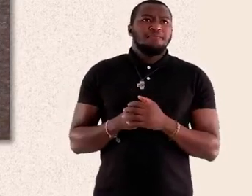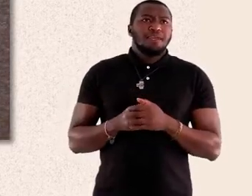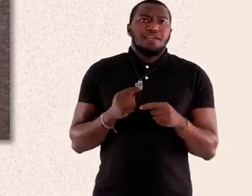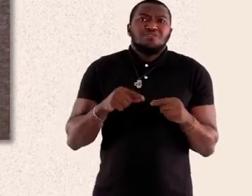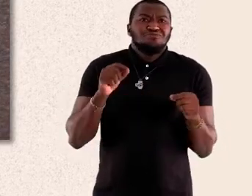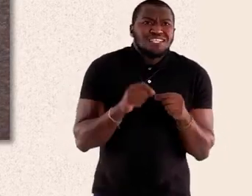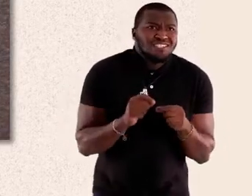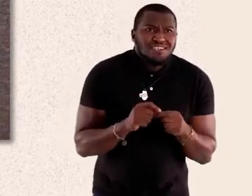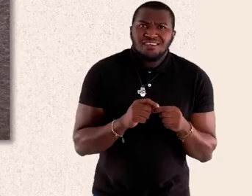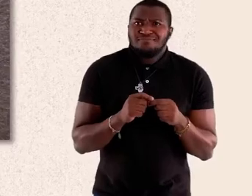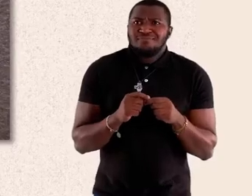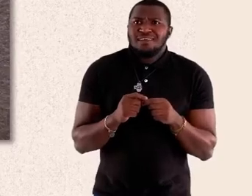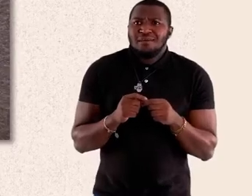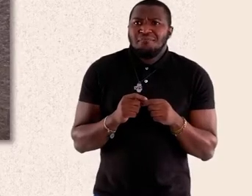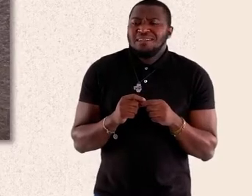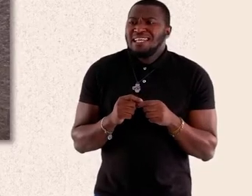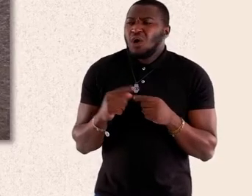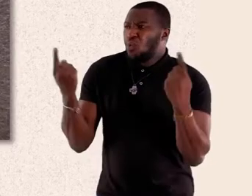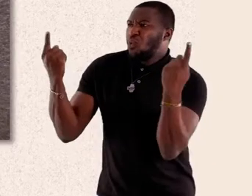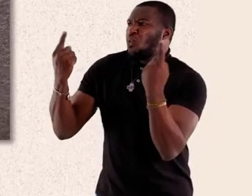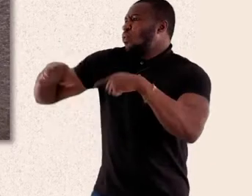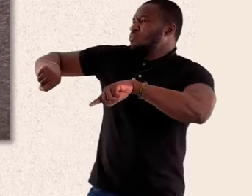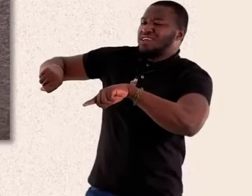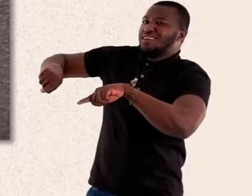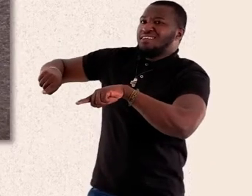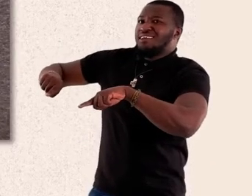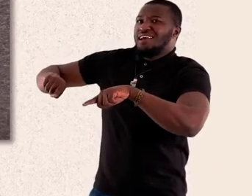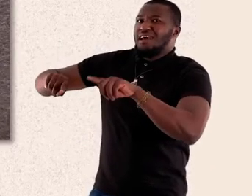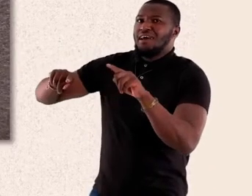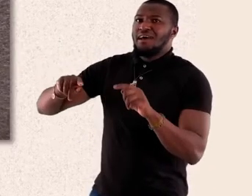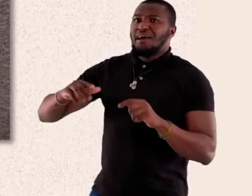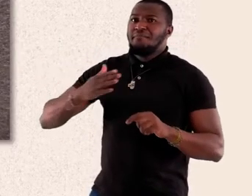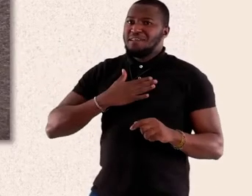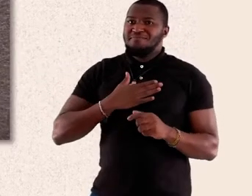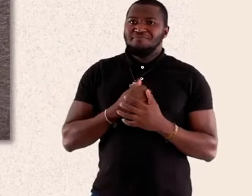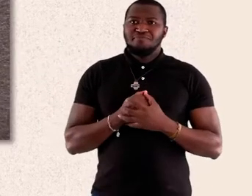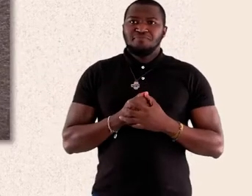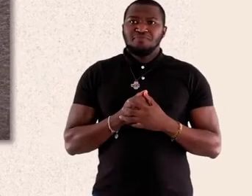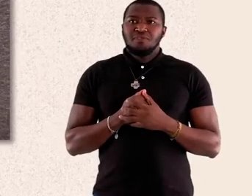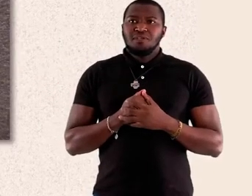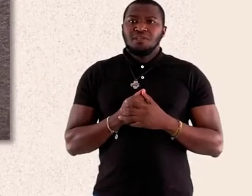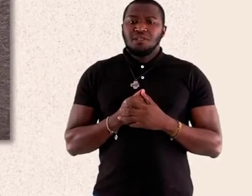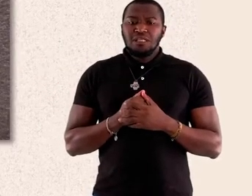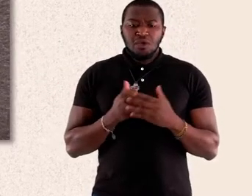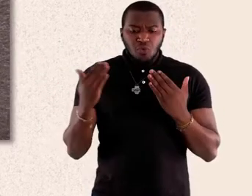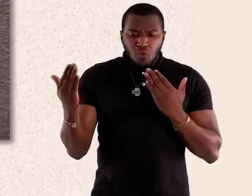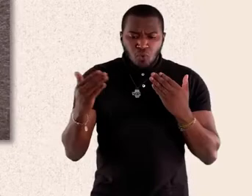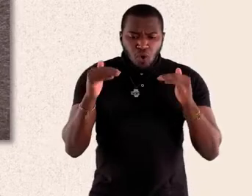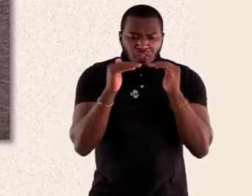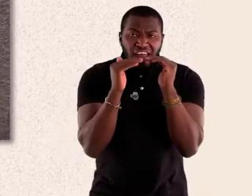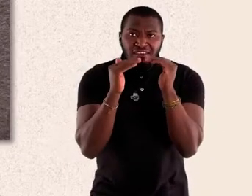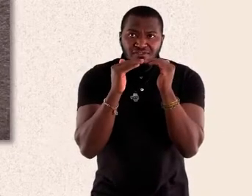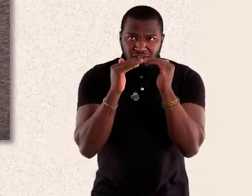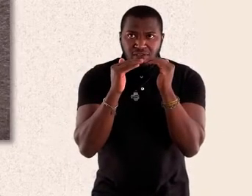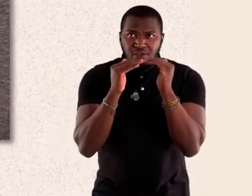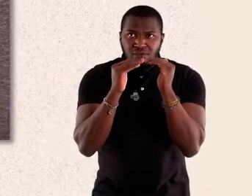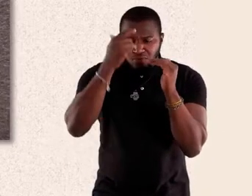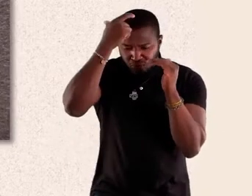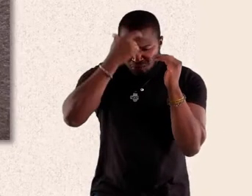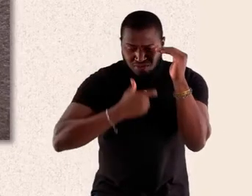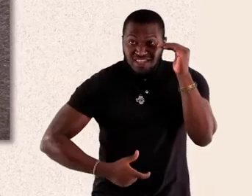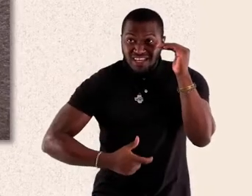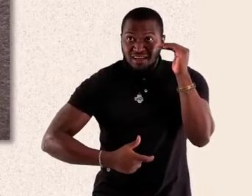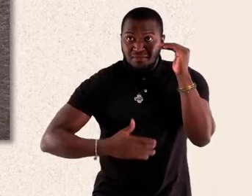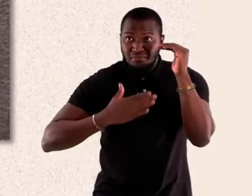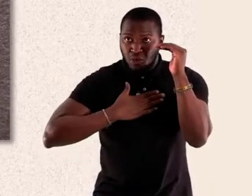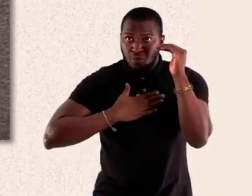era totalmente antinatural não tinha correspondência com quem eu realmente sou sua e